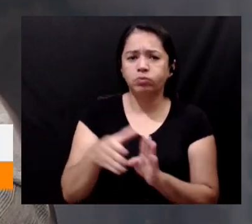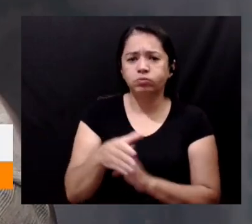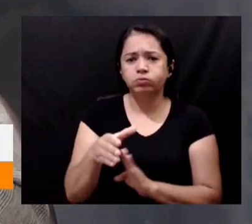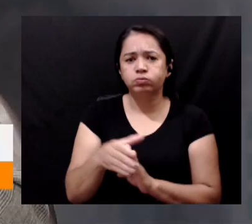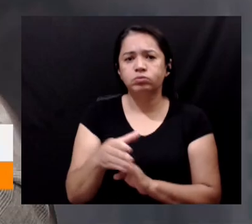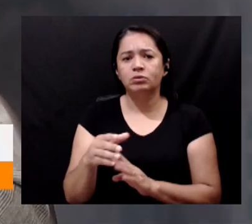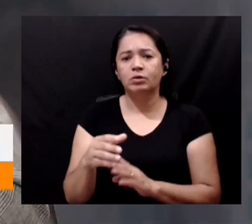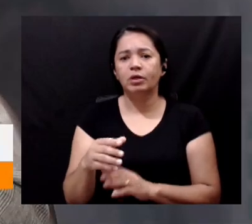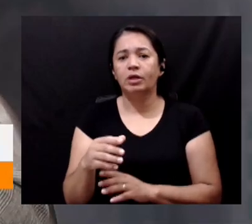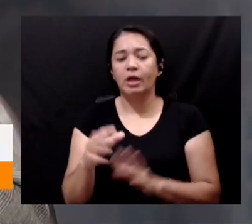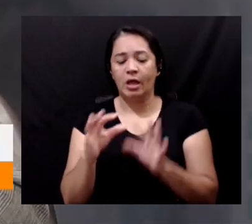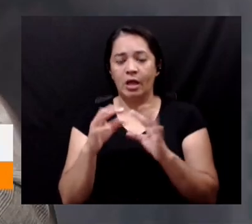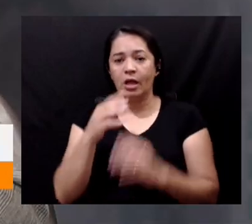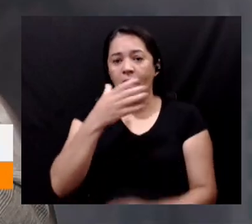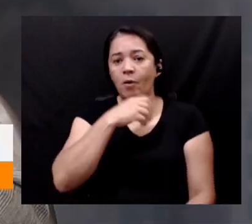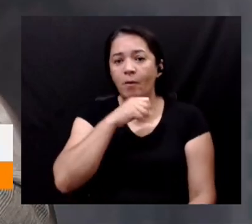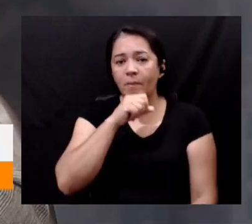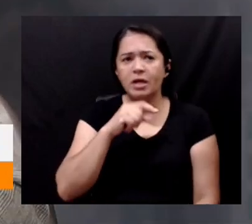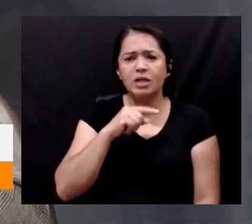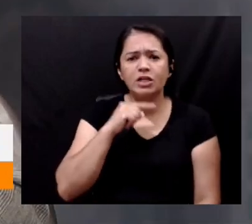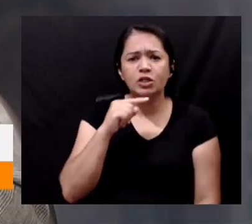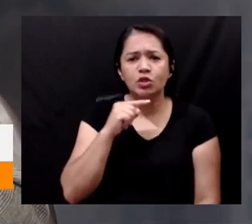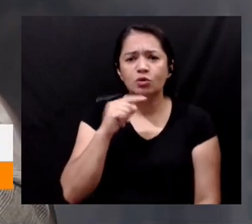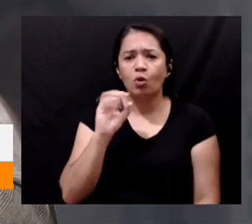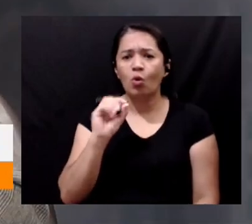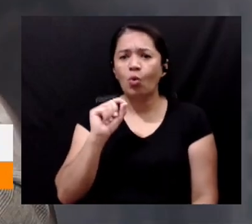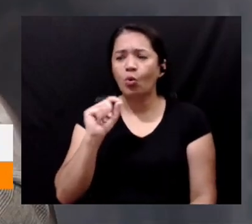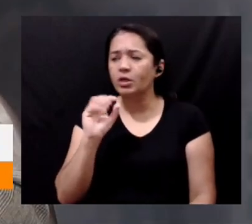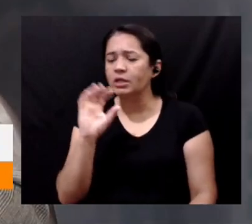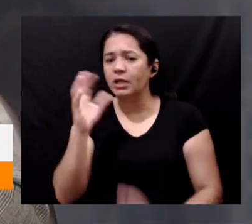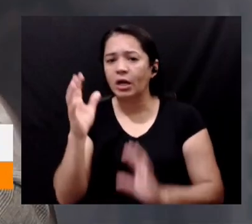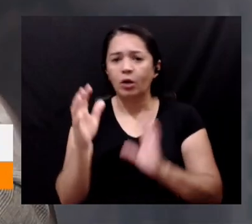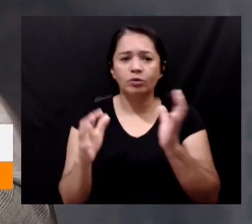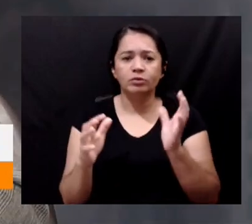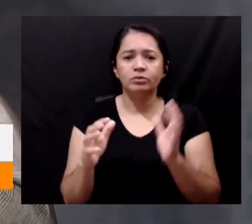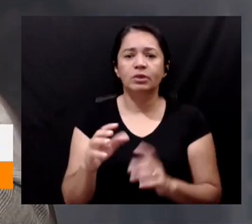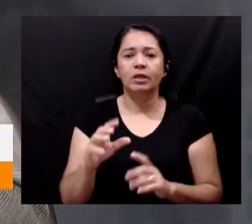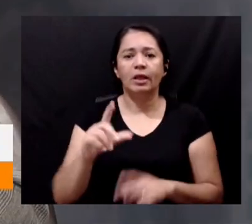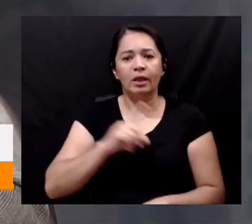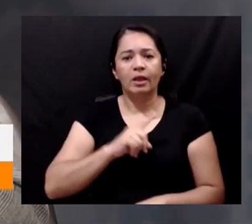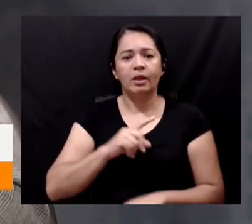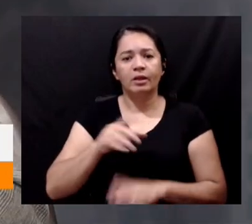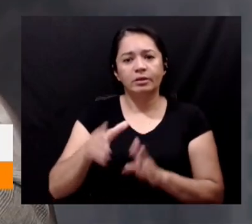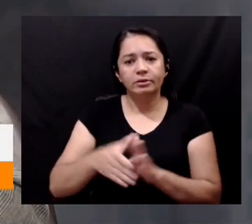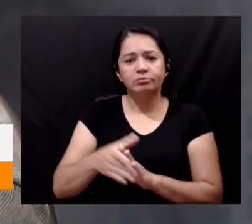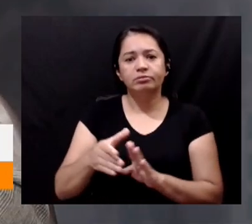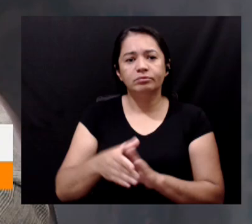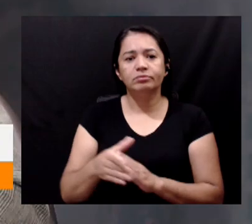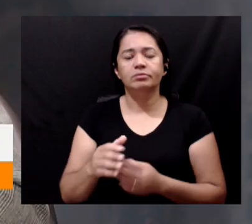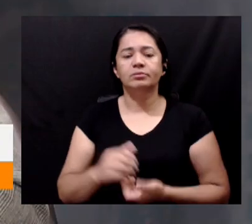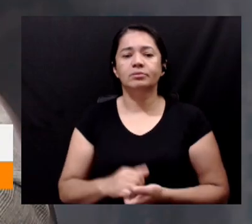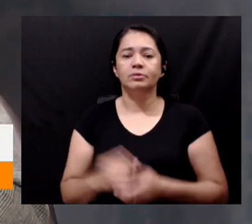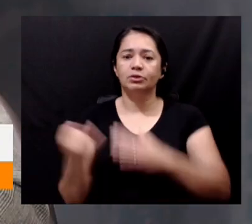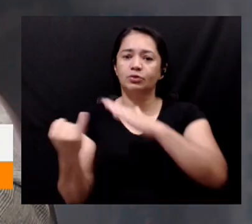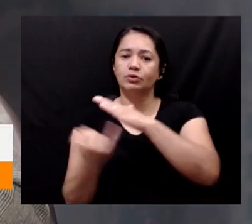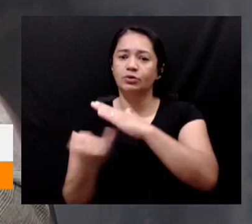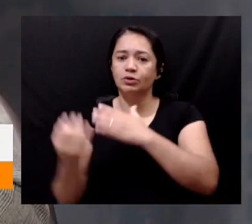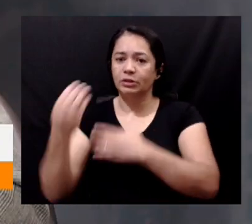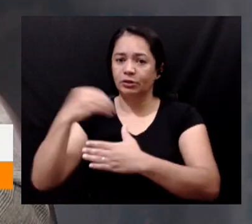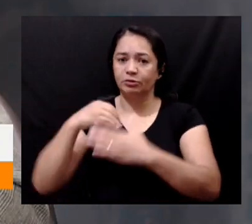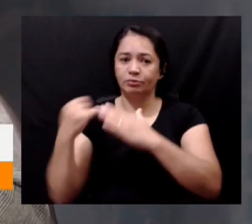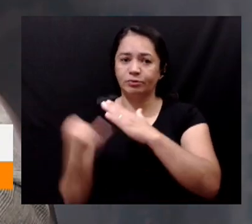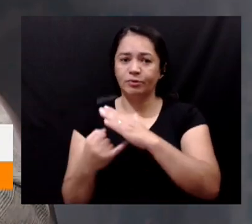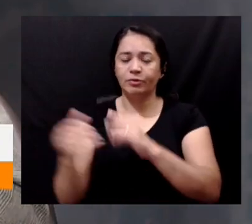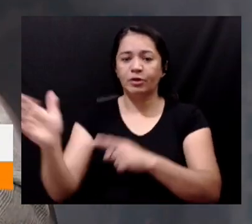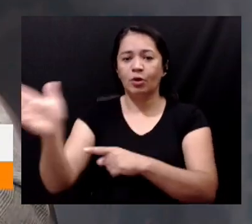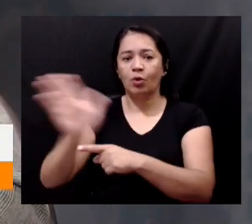na dúvida, né, o que está Uhum. acontecendo, tal, tem essa orientação ali dentro desse instituto. O vídeo em si eu achei que está